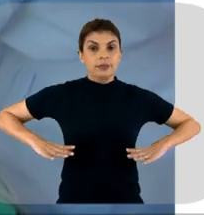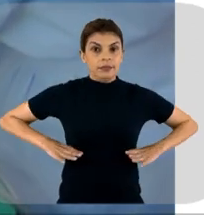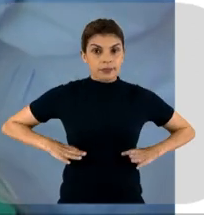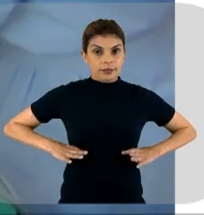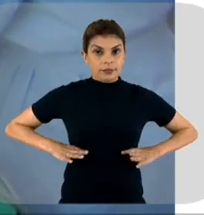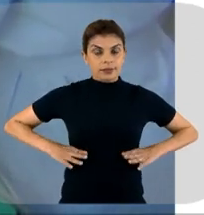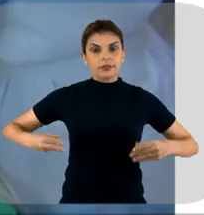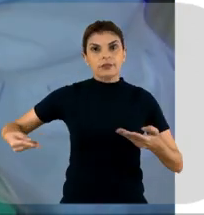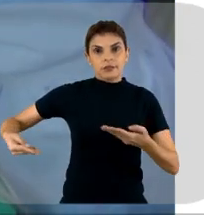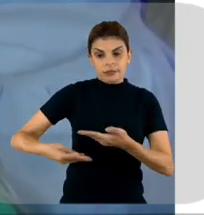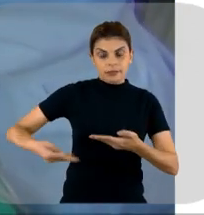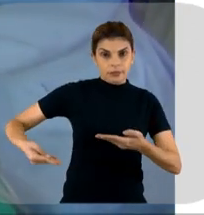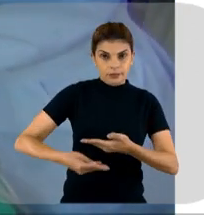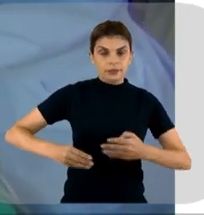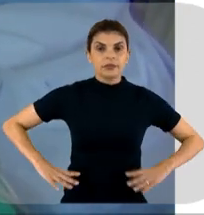na cintura escapular.